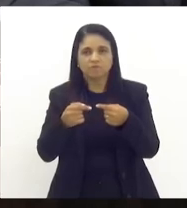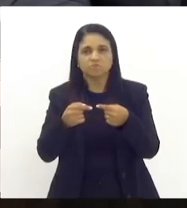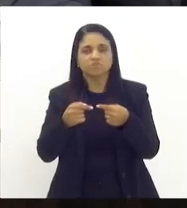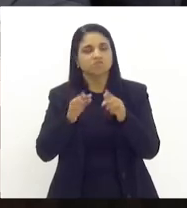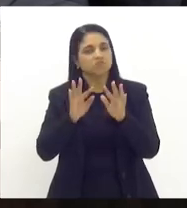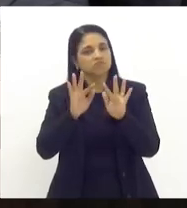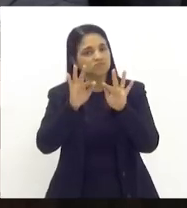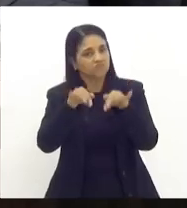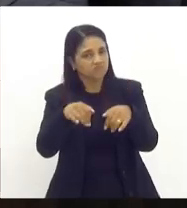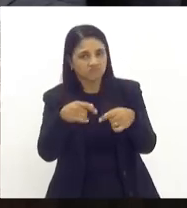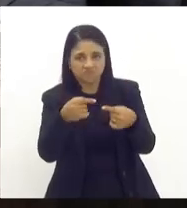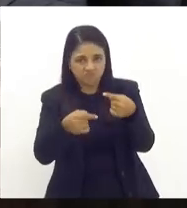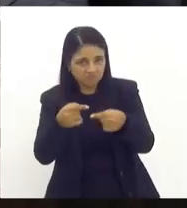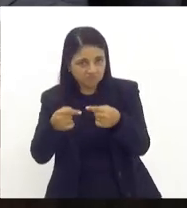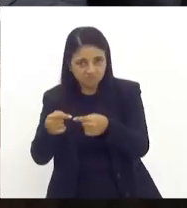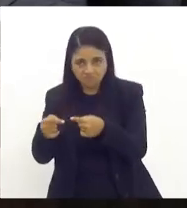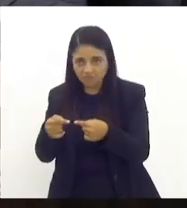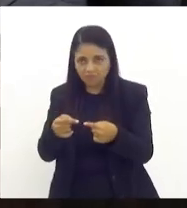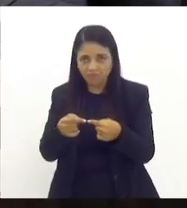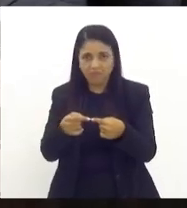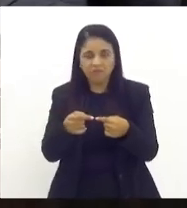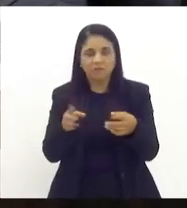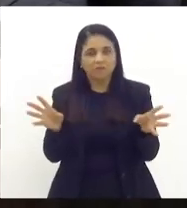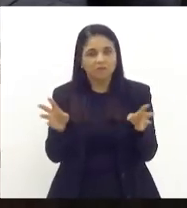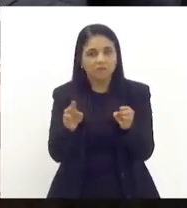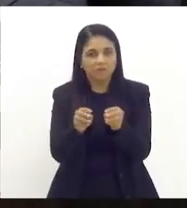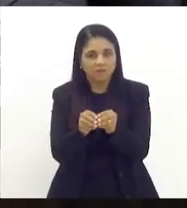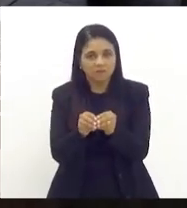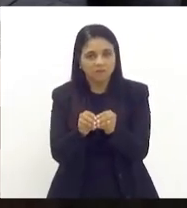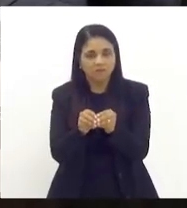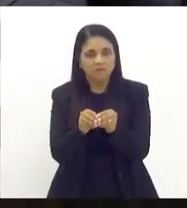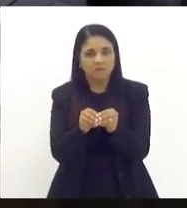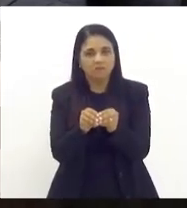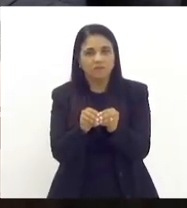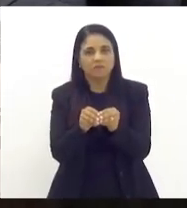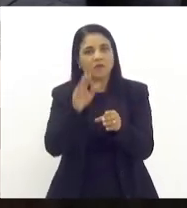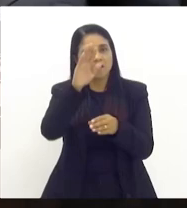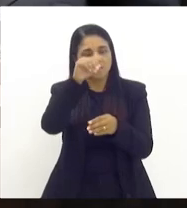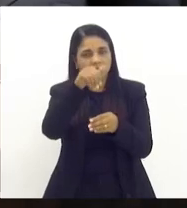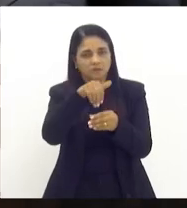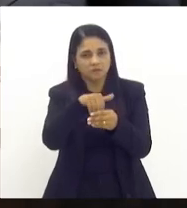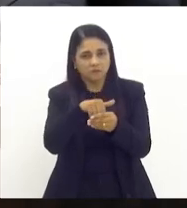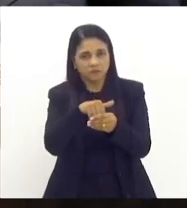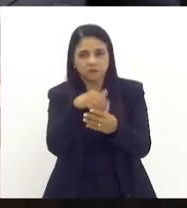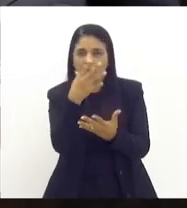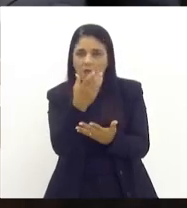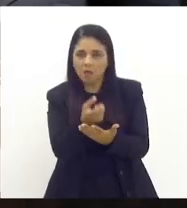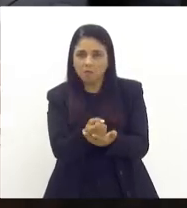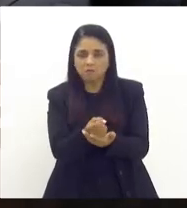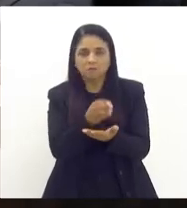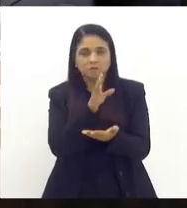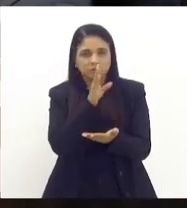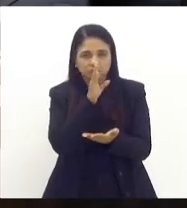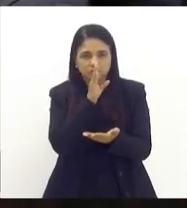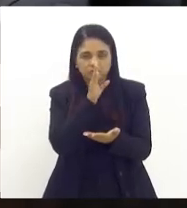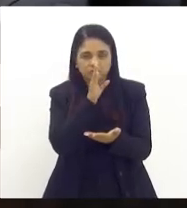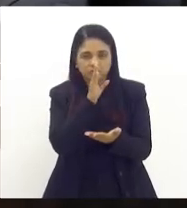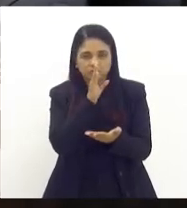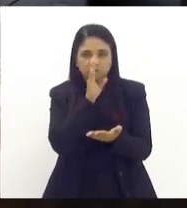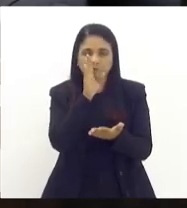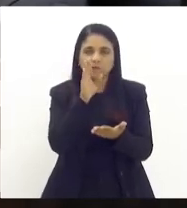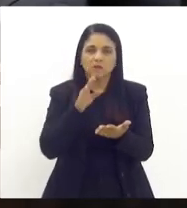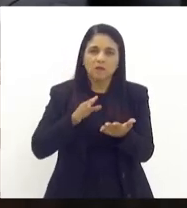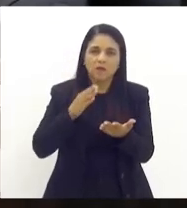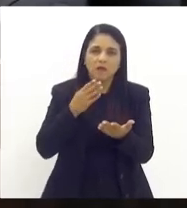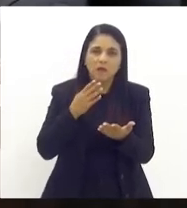não havendo Quem Queira discutir encerrar a discussão em votação permanece